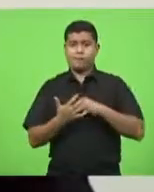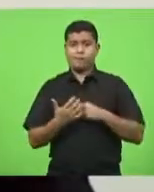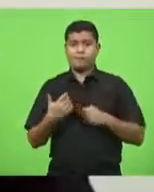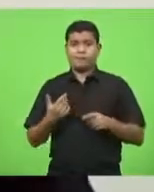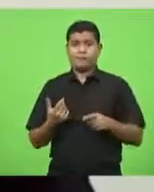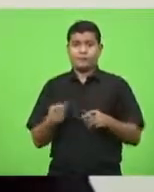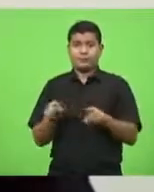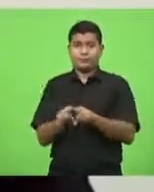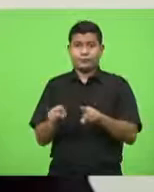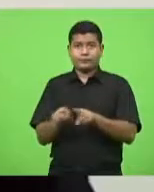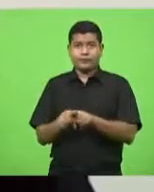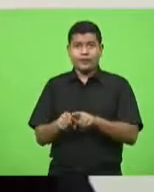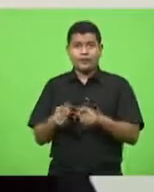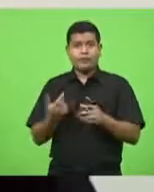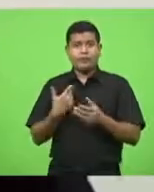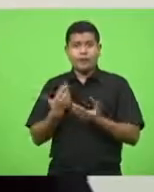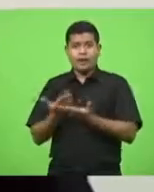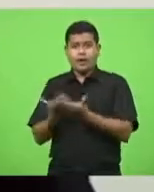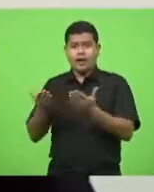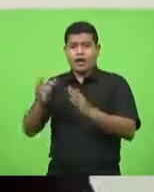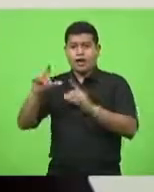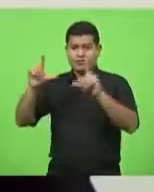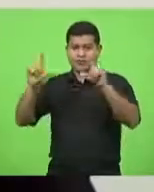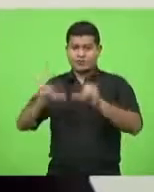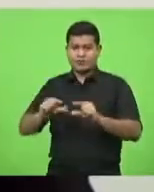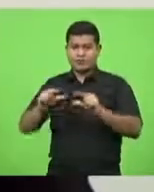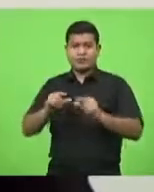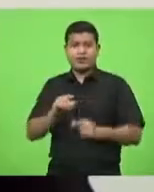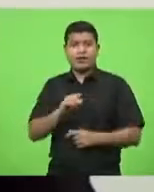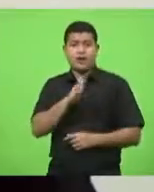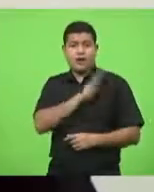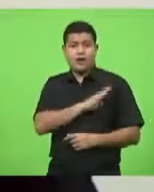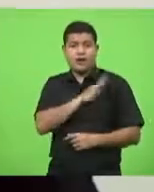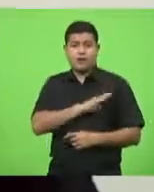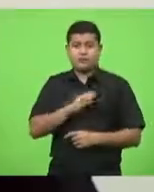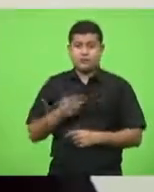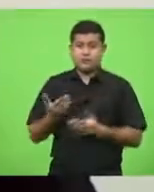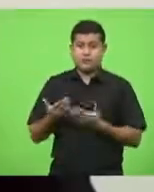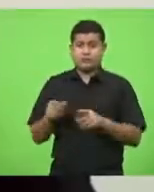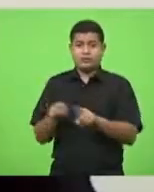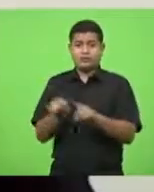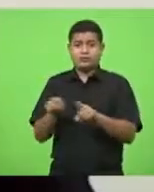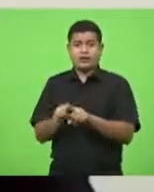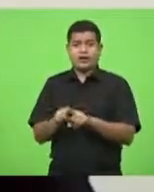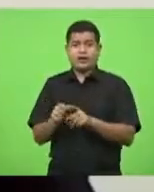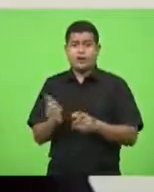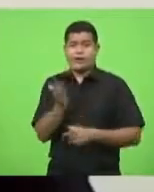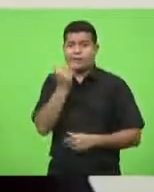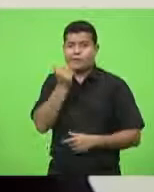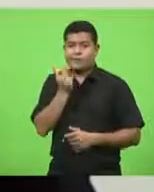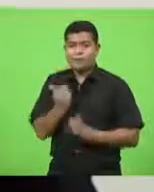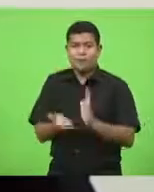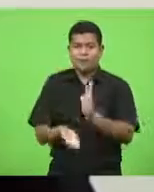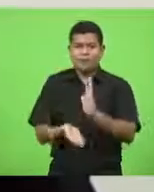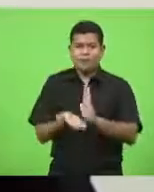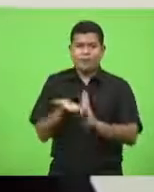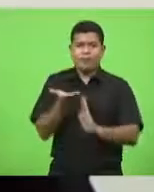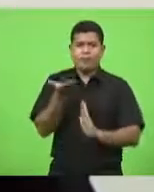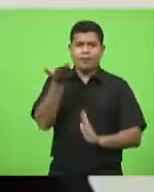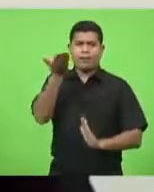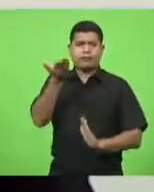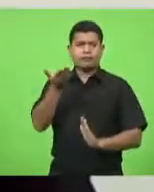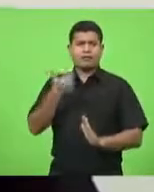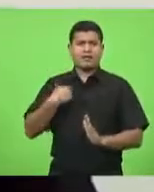renda e da redução do auxílio, a escalada do preço dos alimentos está muito acima da inflação. A conta